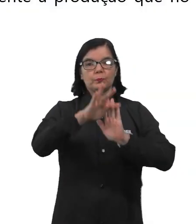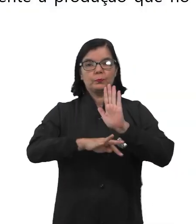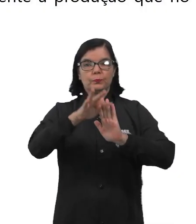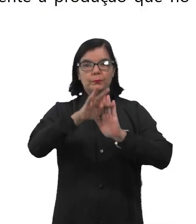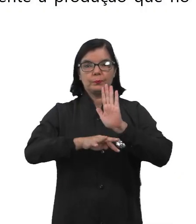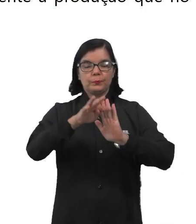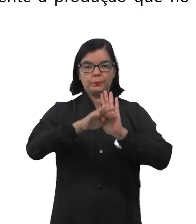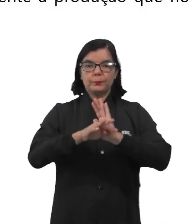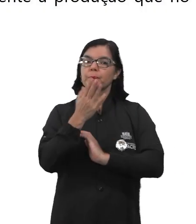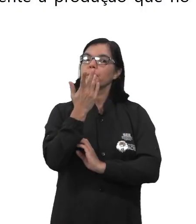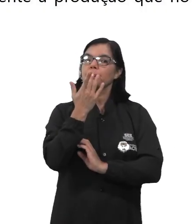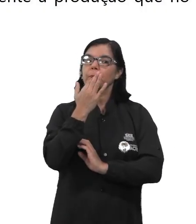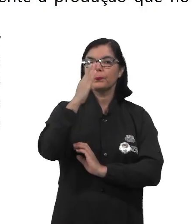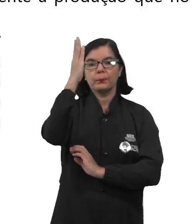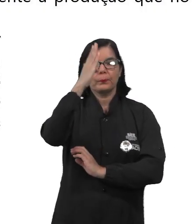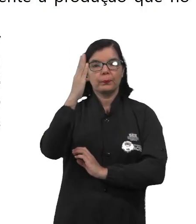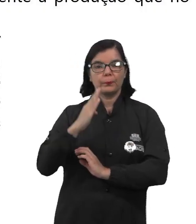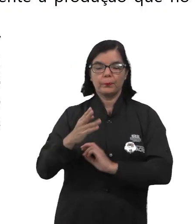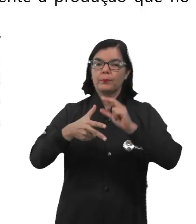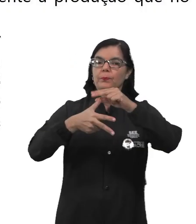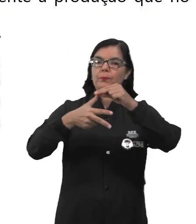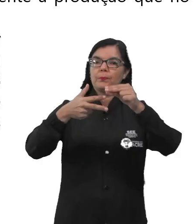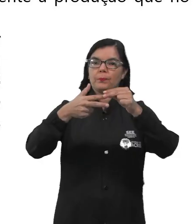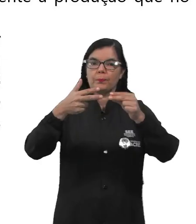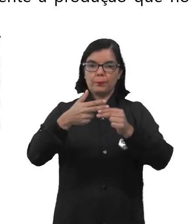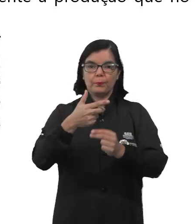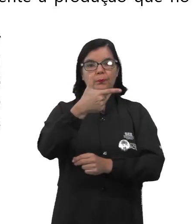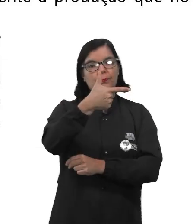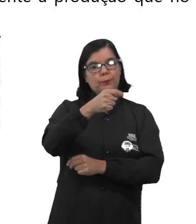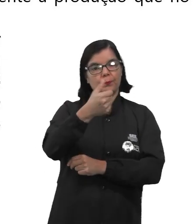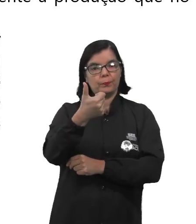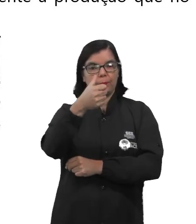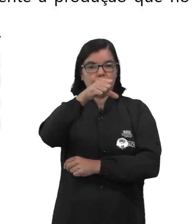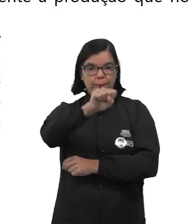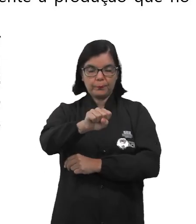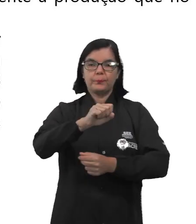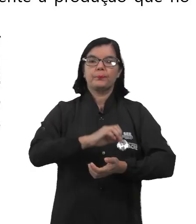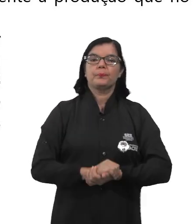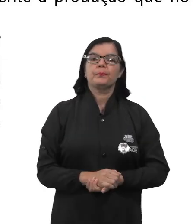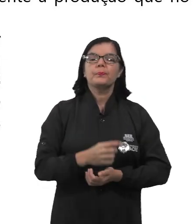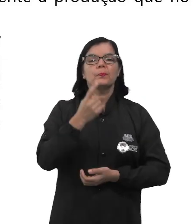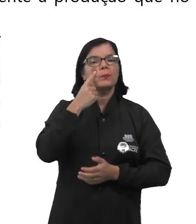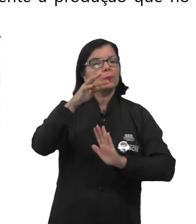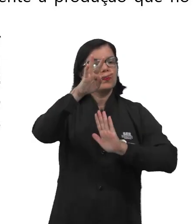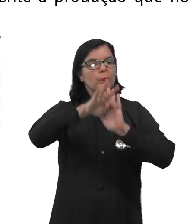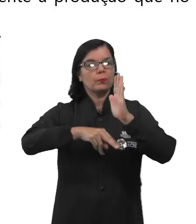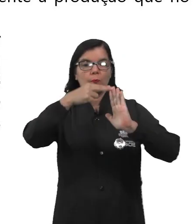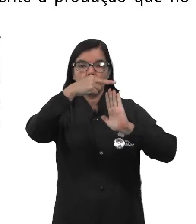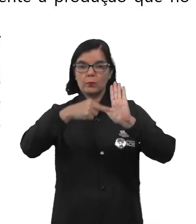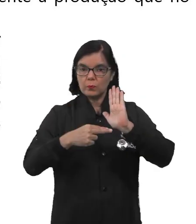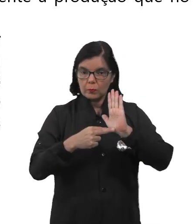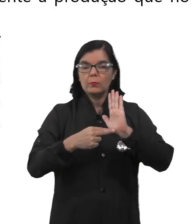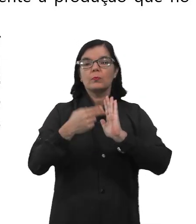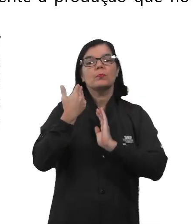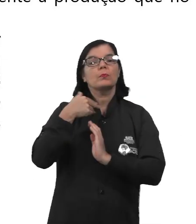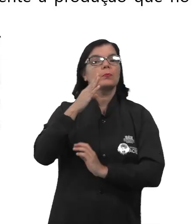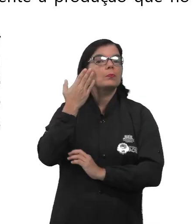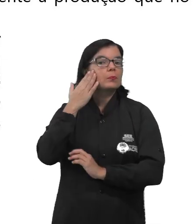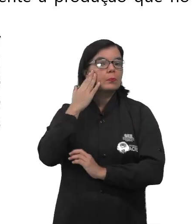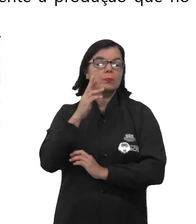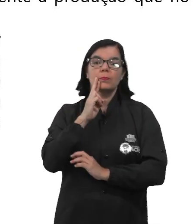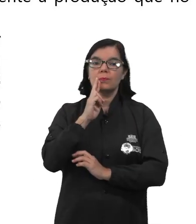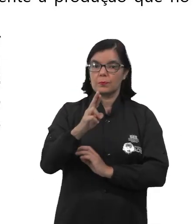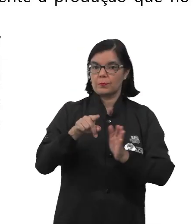chamado Cores do Brasil, é do Enem PPL lá de 2018, e aí vamos ler o texto primeiro para poder resolver a